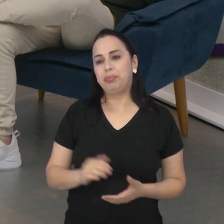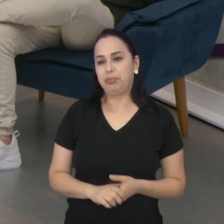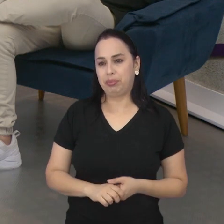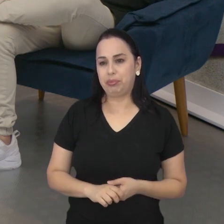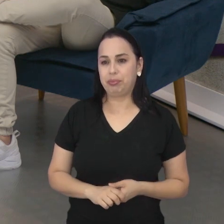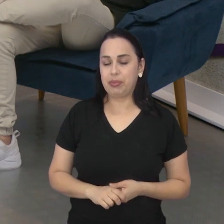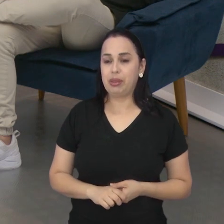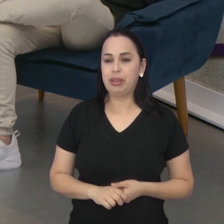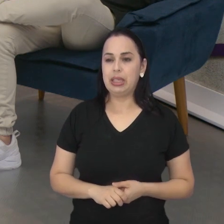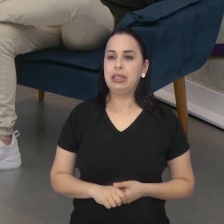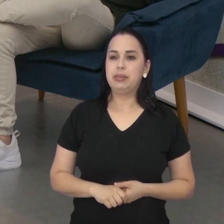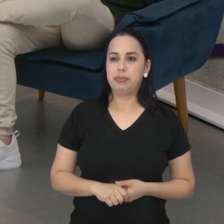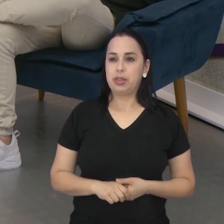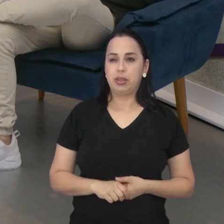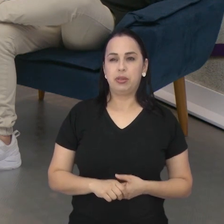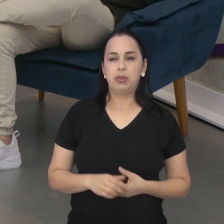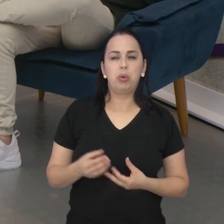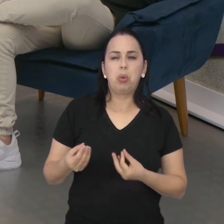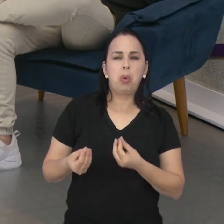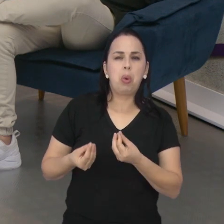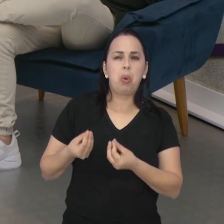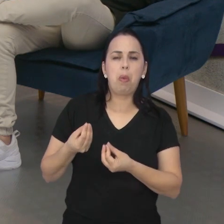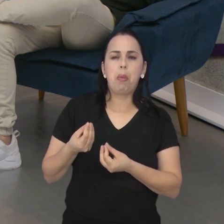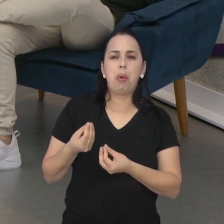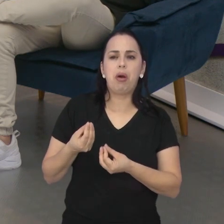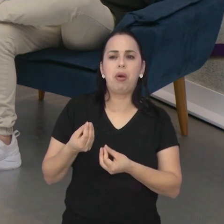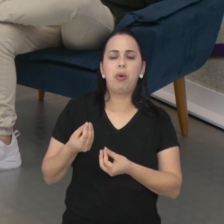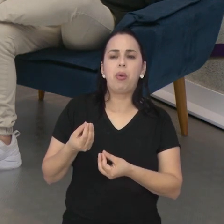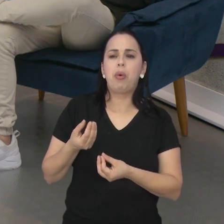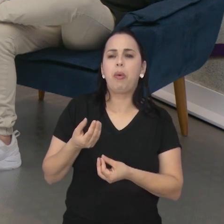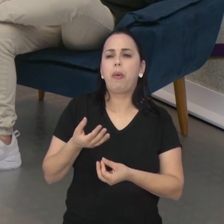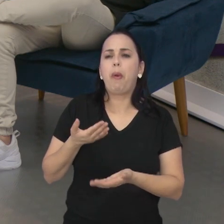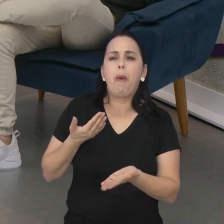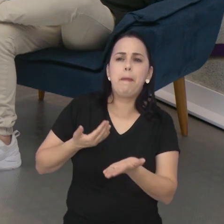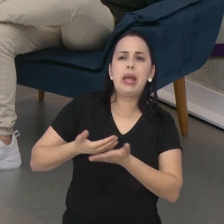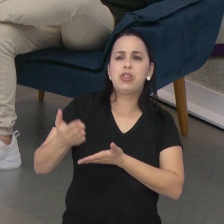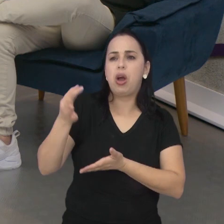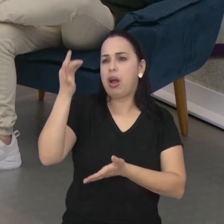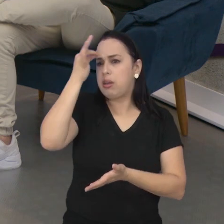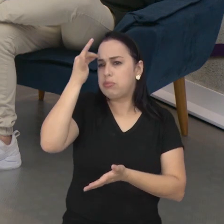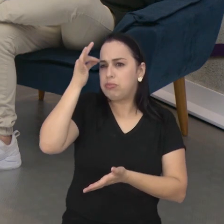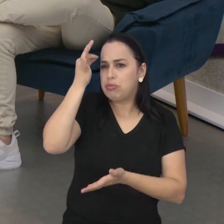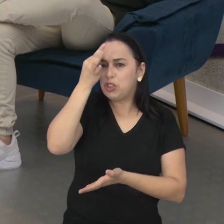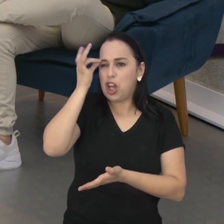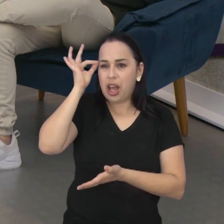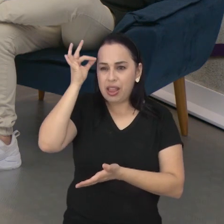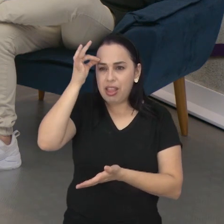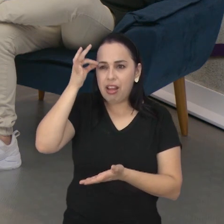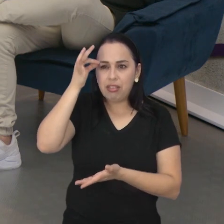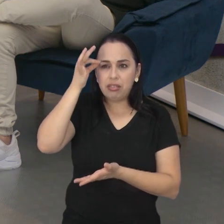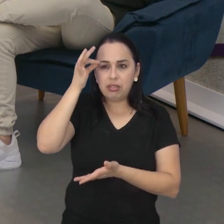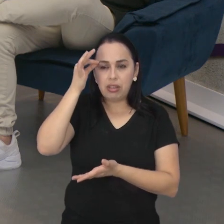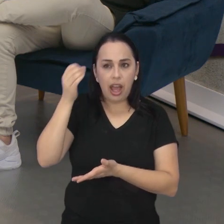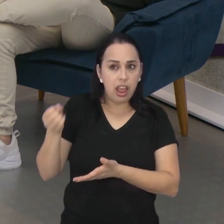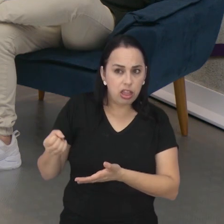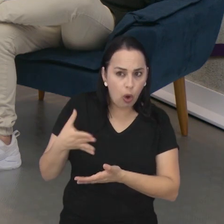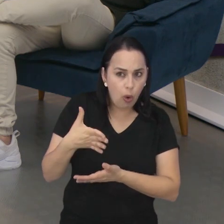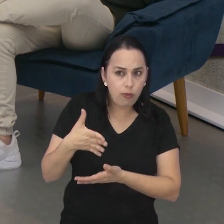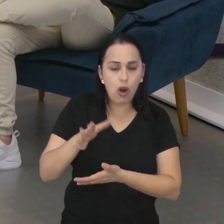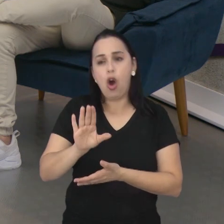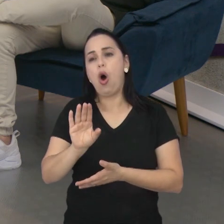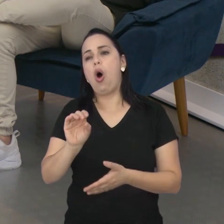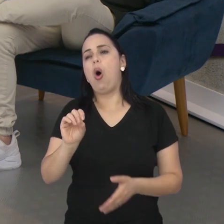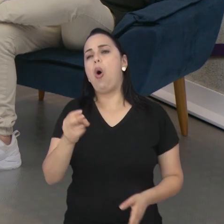Sheila, como que você conheceu a micropigmentação? É um mercado